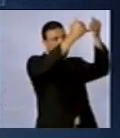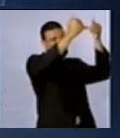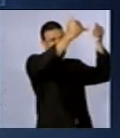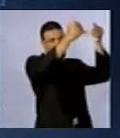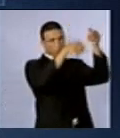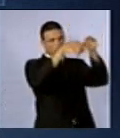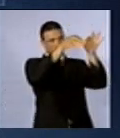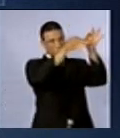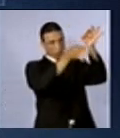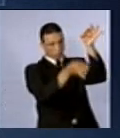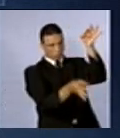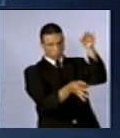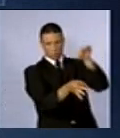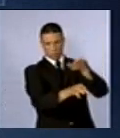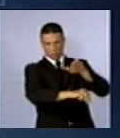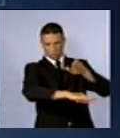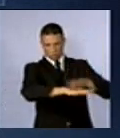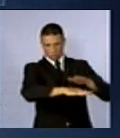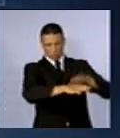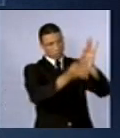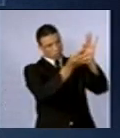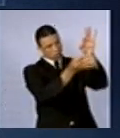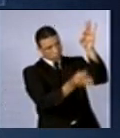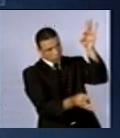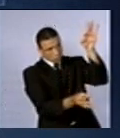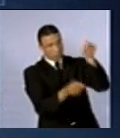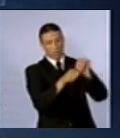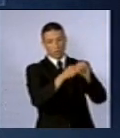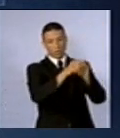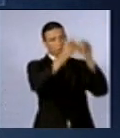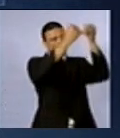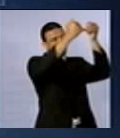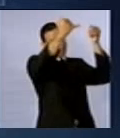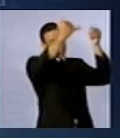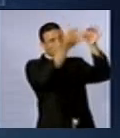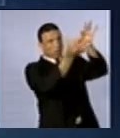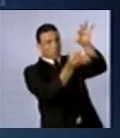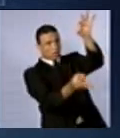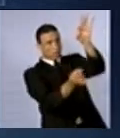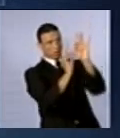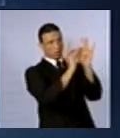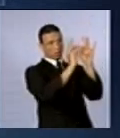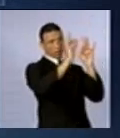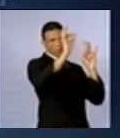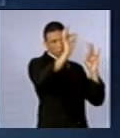ao solo, mas também entre as fases na vertical e entre os circuitos na horizontal.